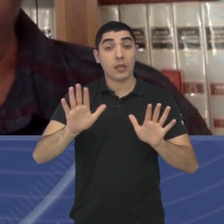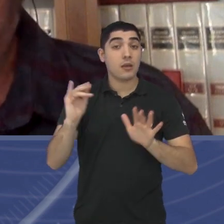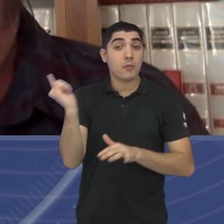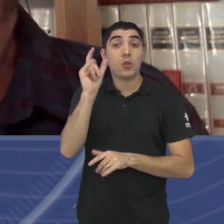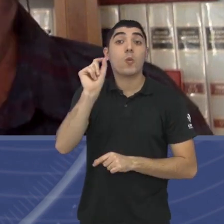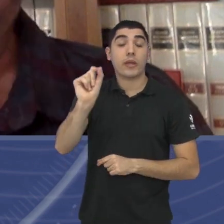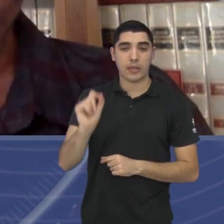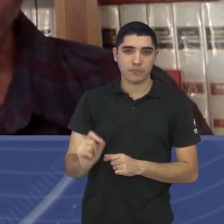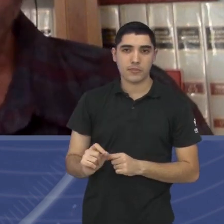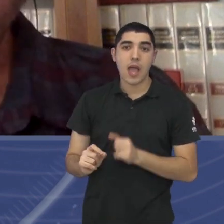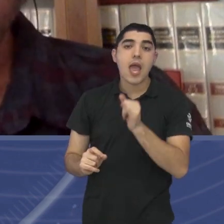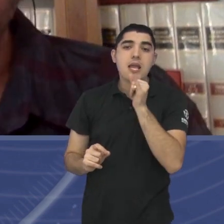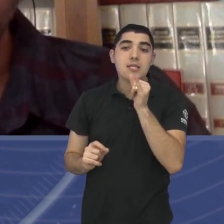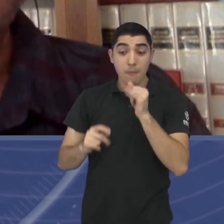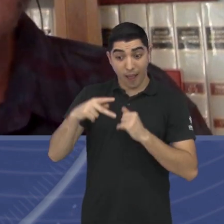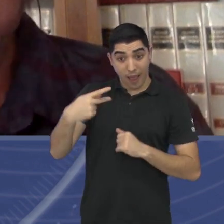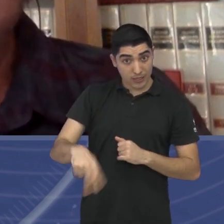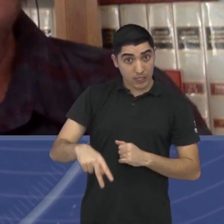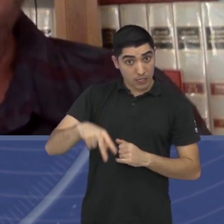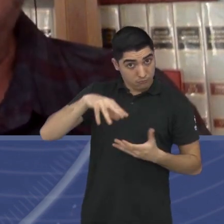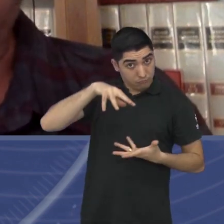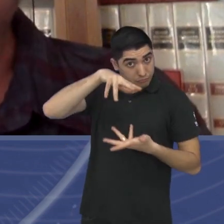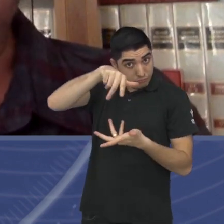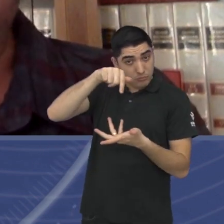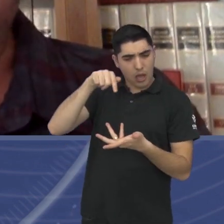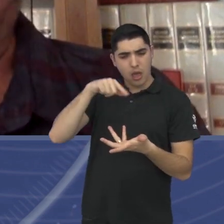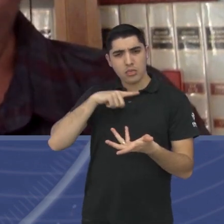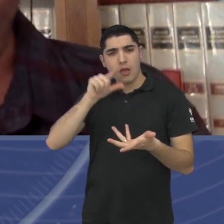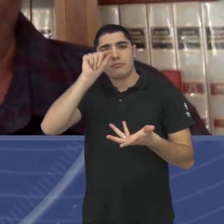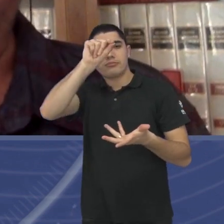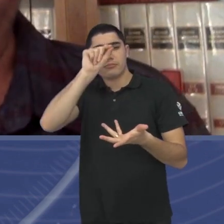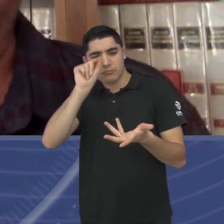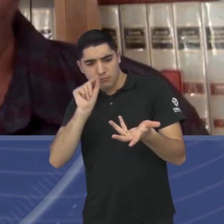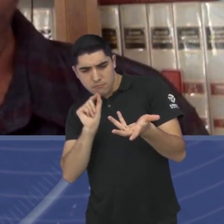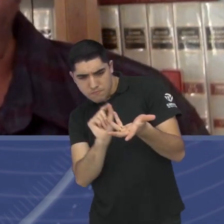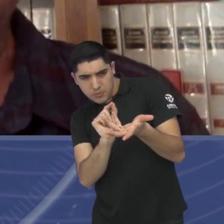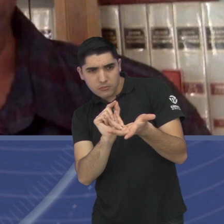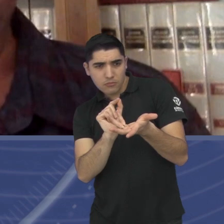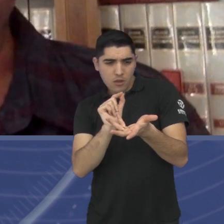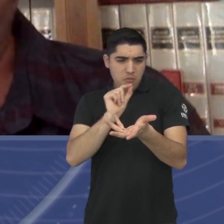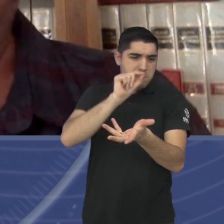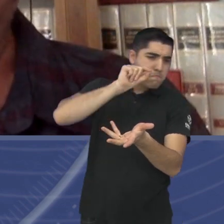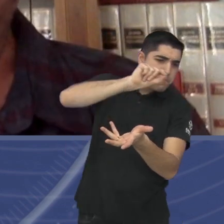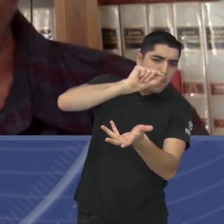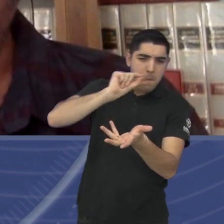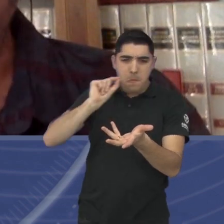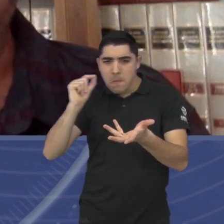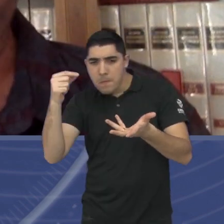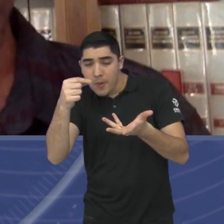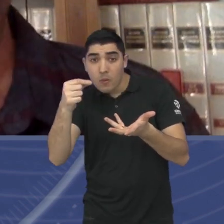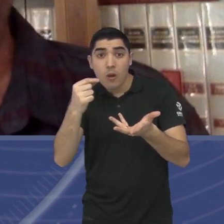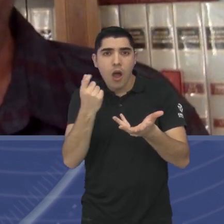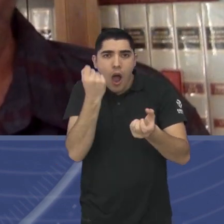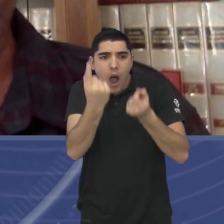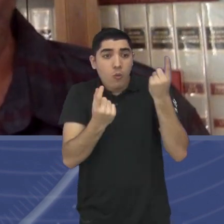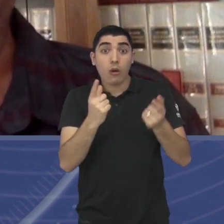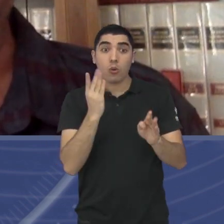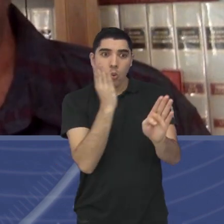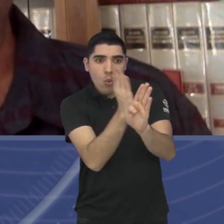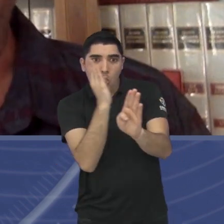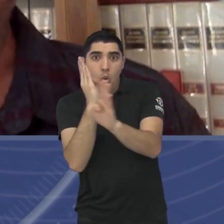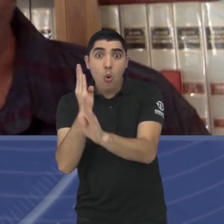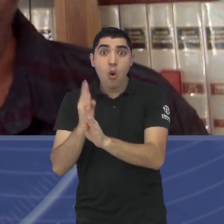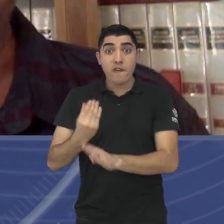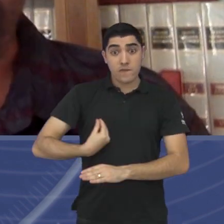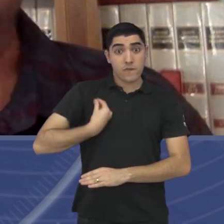coisa. Em ambientes extremos aqui na Terra, a gente tem descoberto vida de